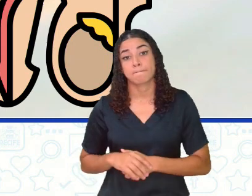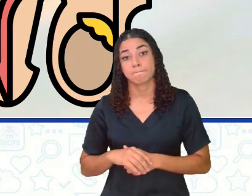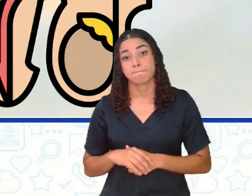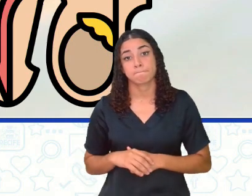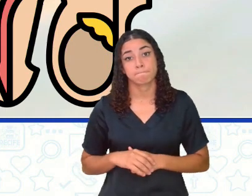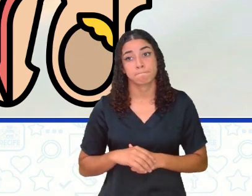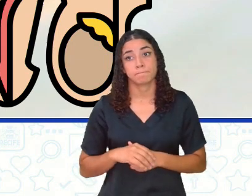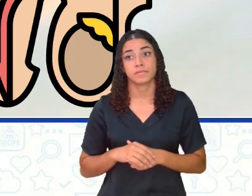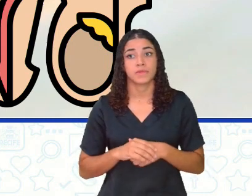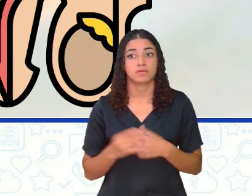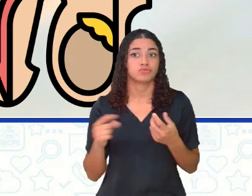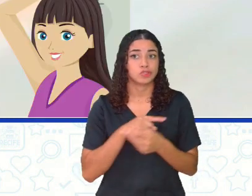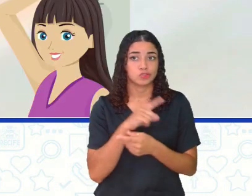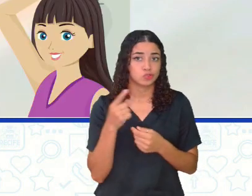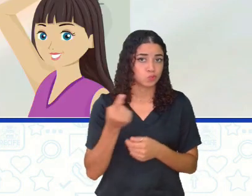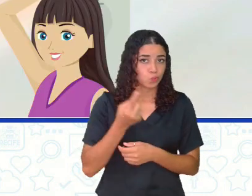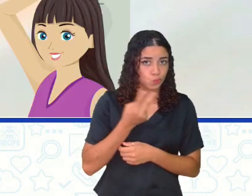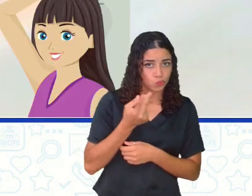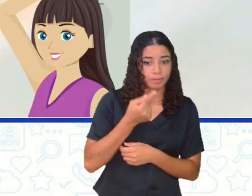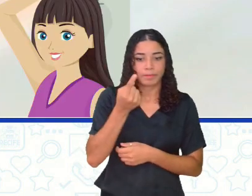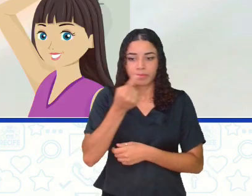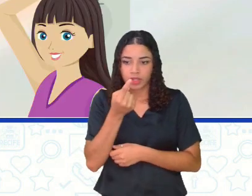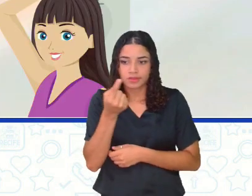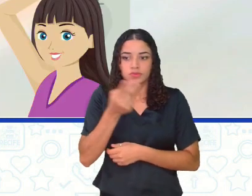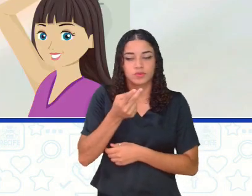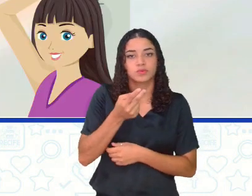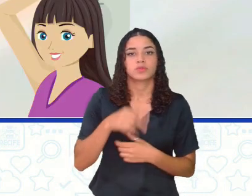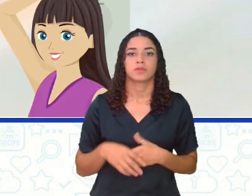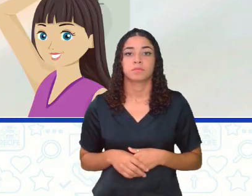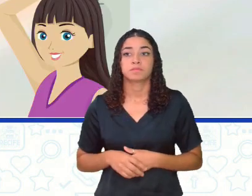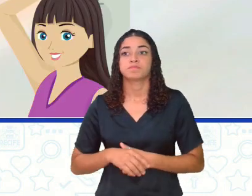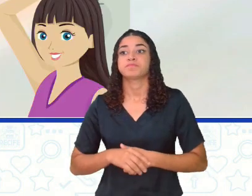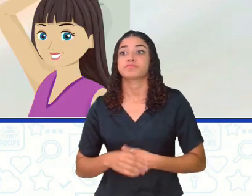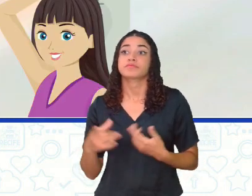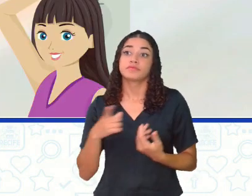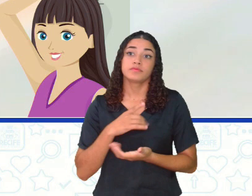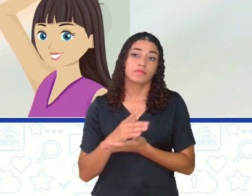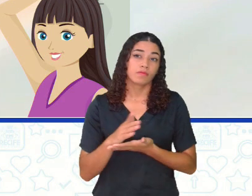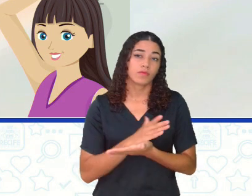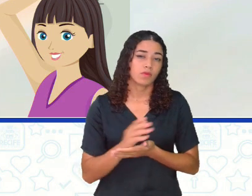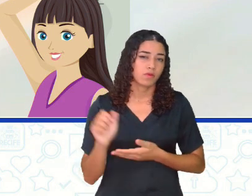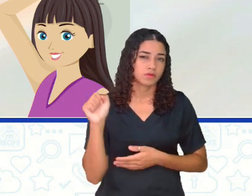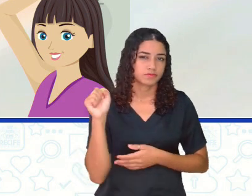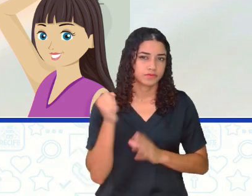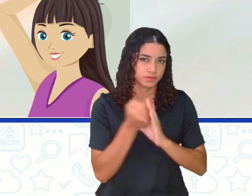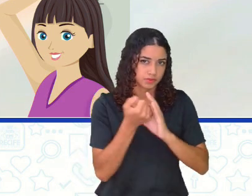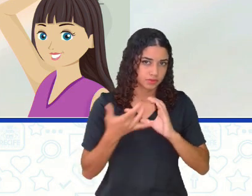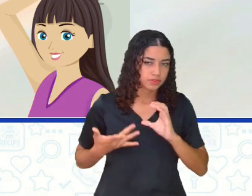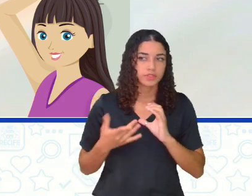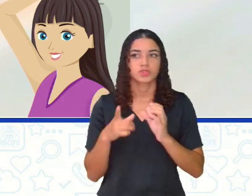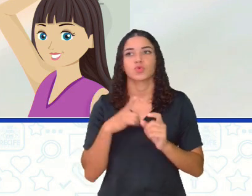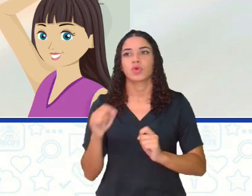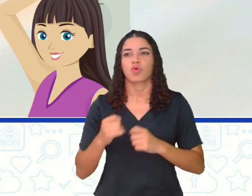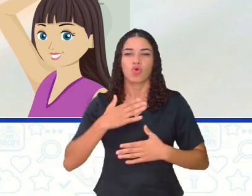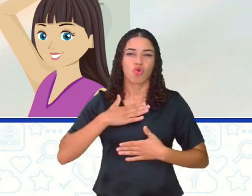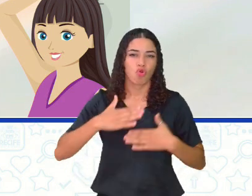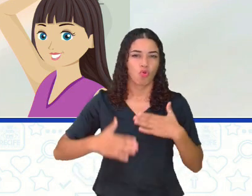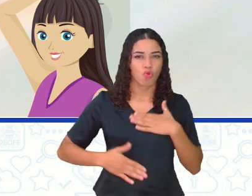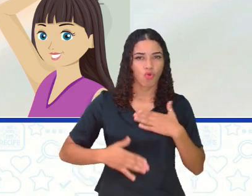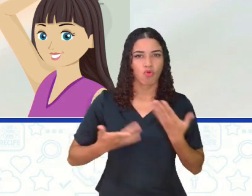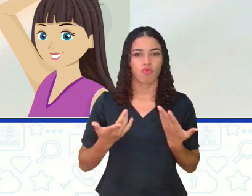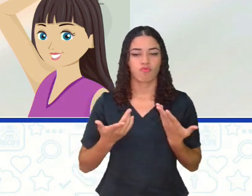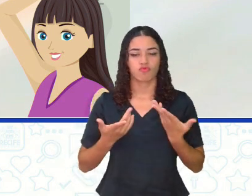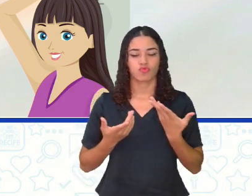das que são secundárias, ok? Então aqui nós temos as características, como a questão aí do corpo, né,